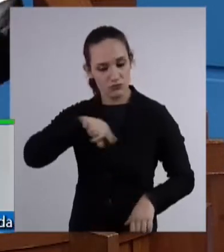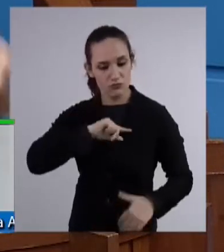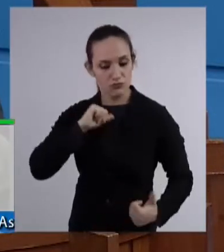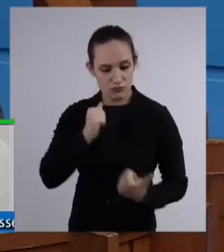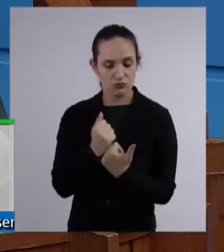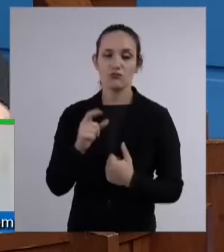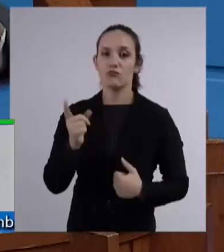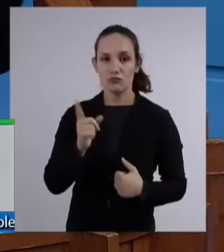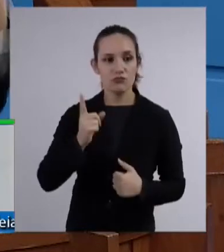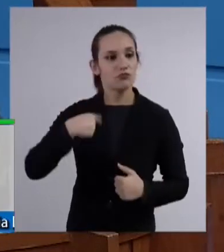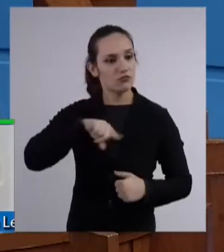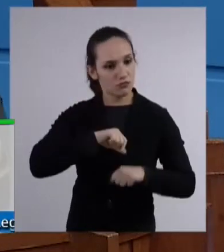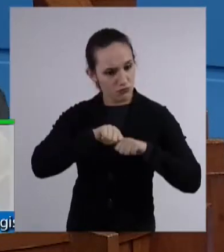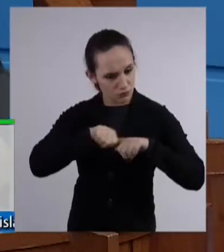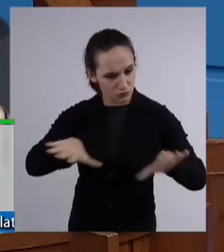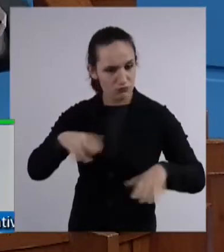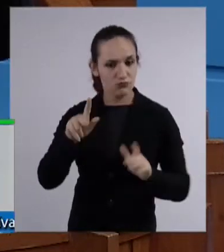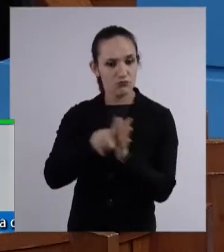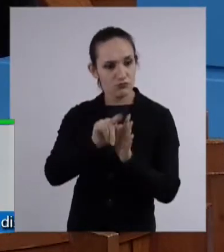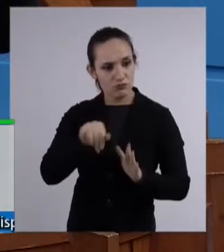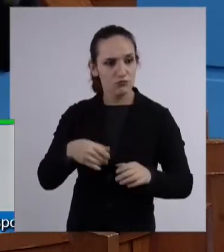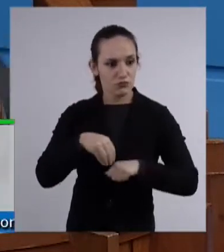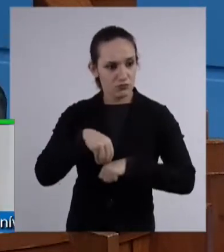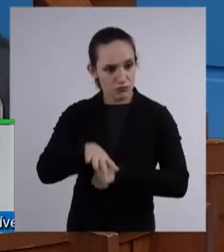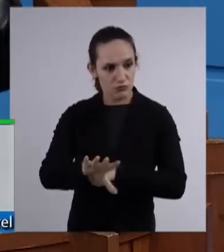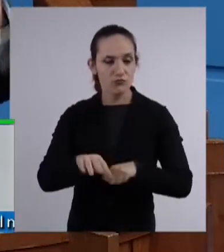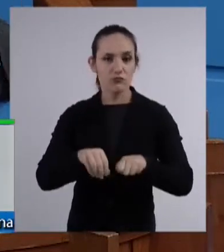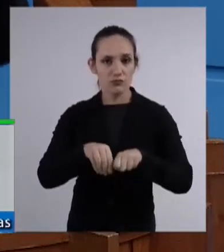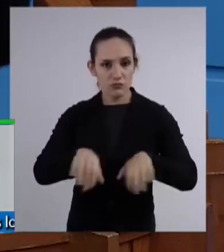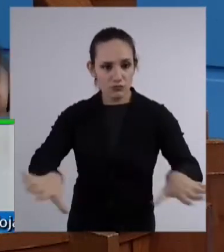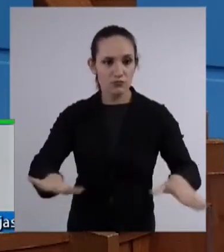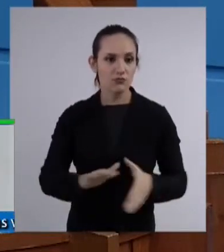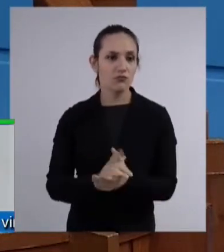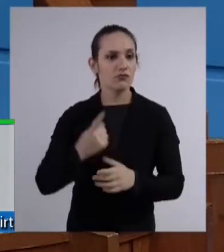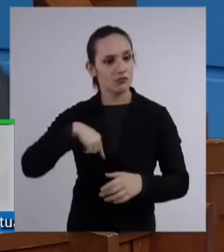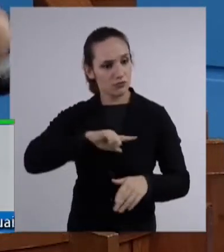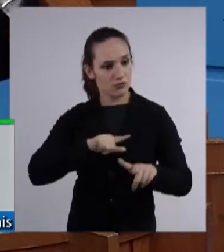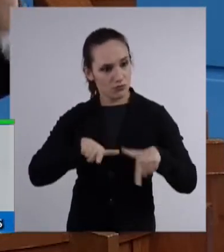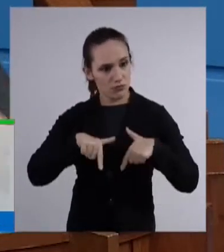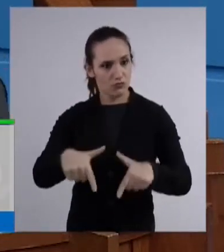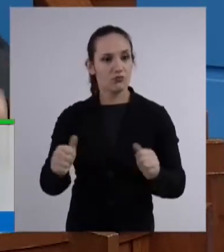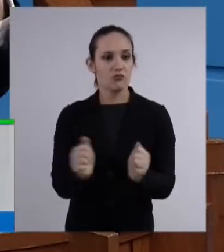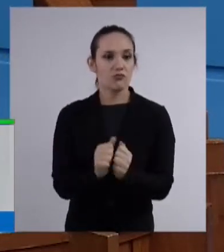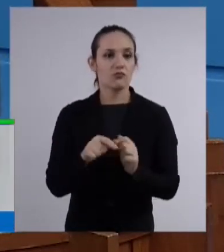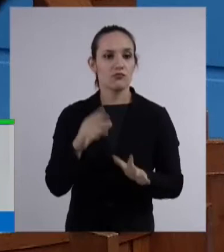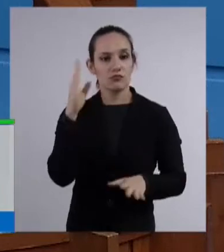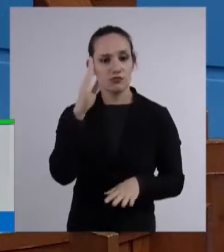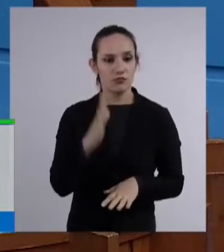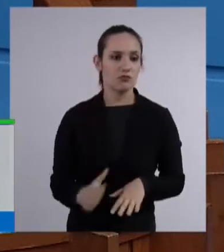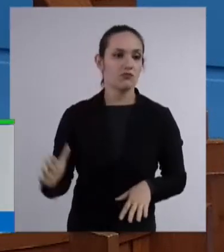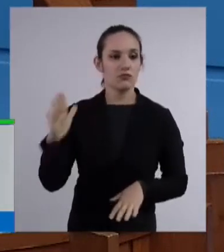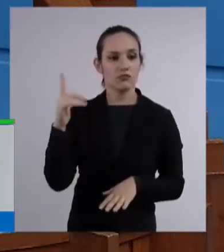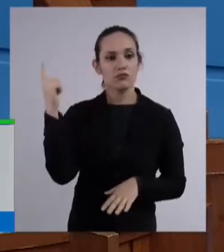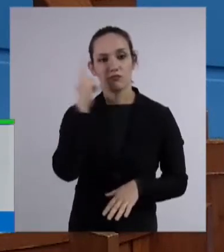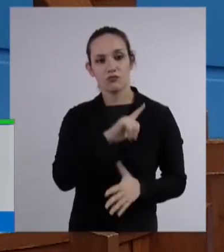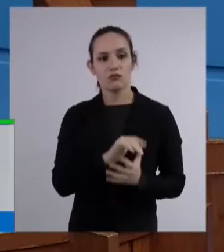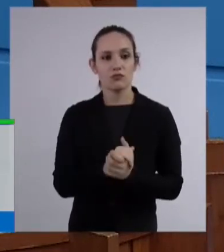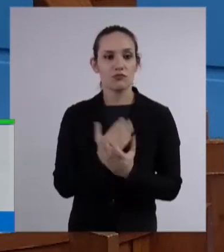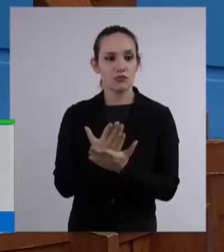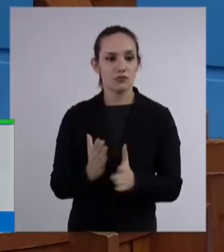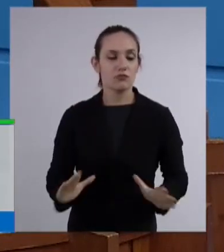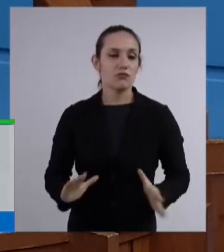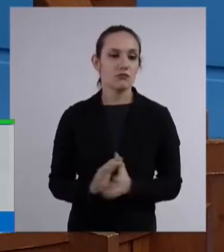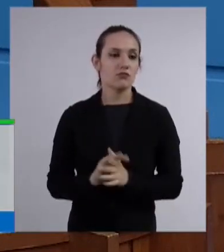ele é uma ideia, ele é um projeto. E é por esse projeto que nós vamos lutar, para que o Brasil saia desse